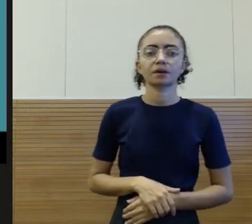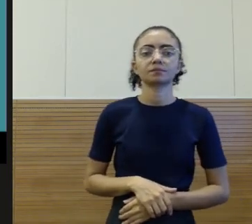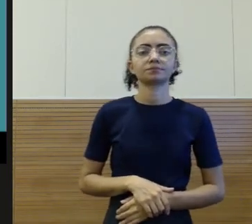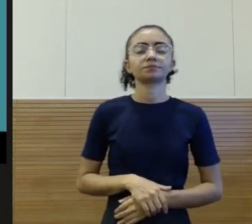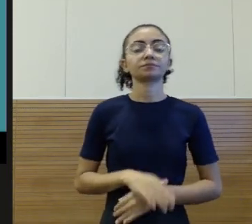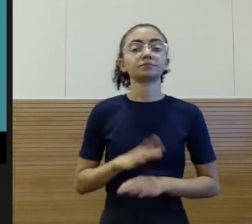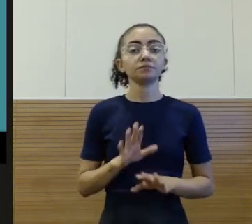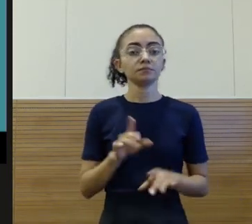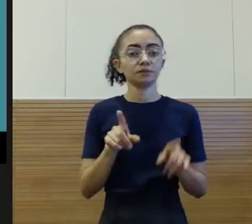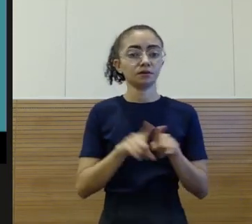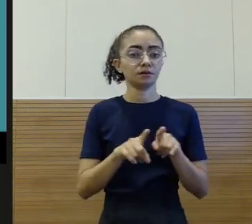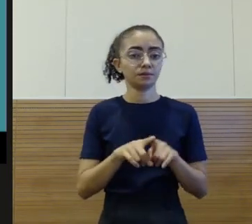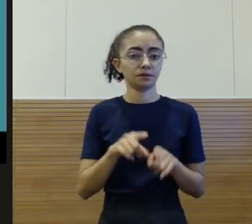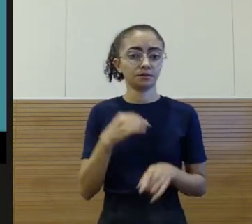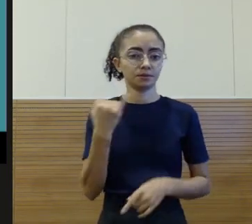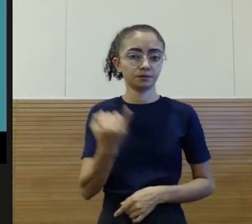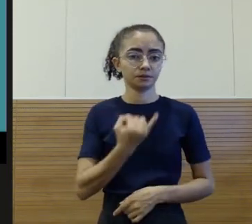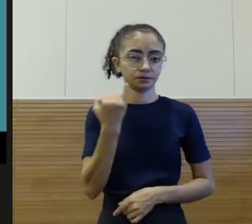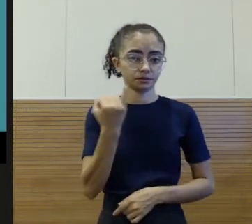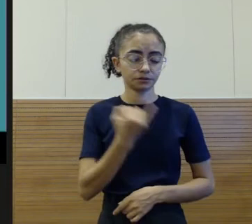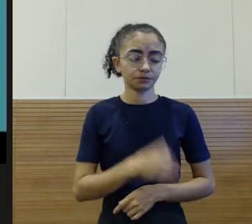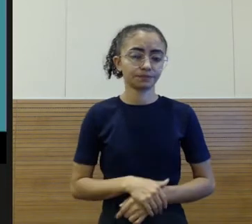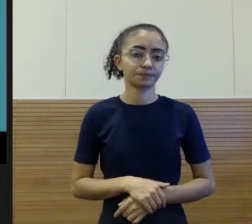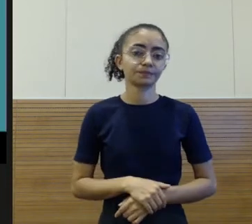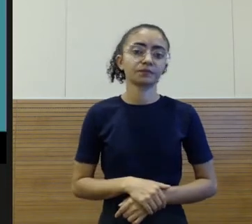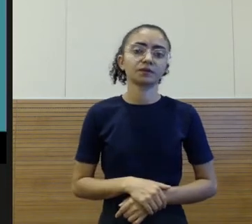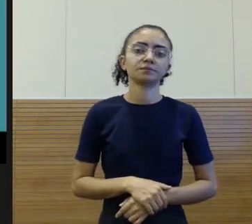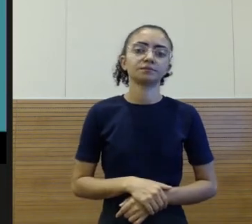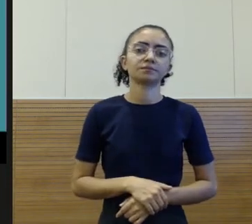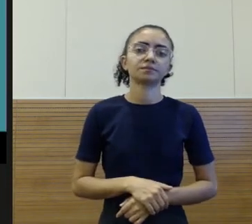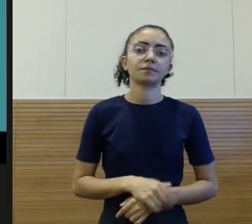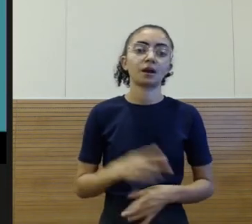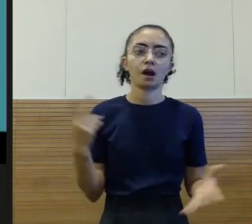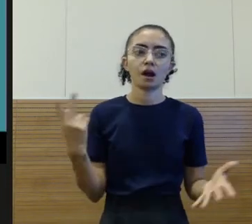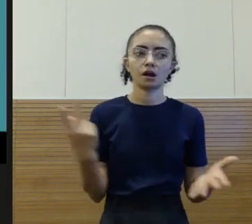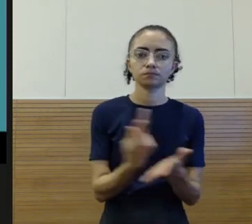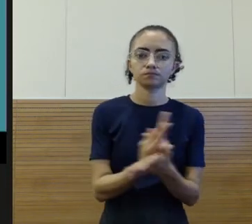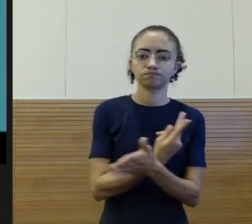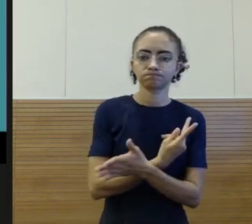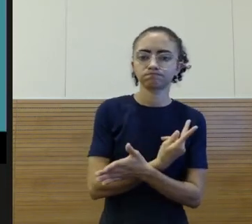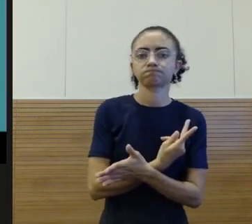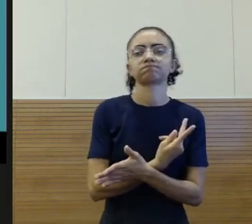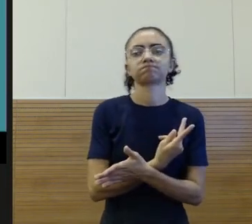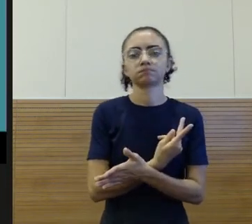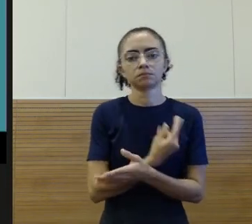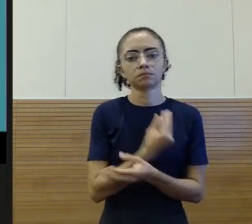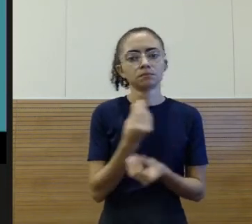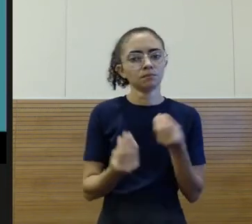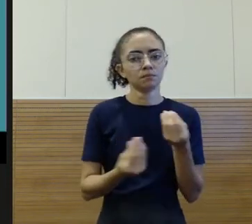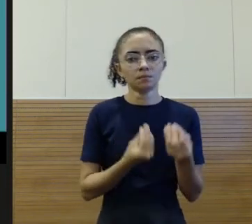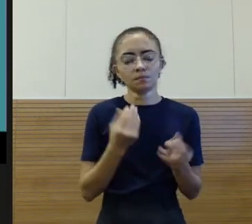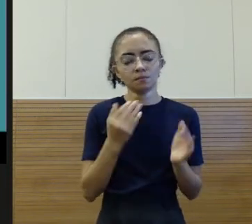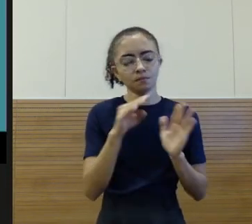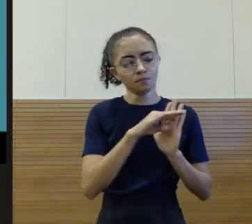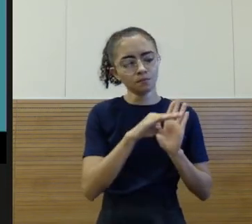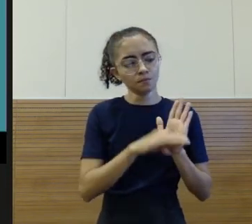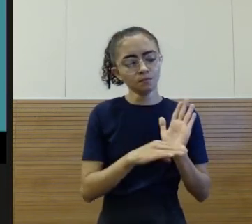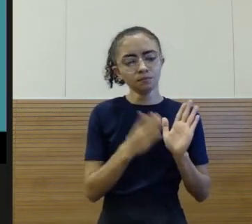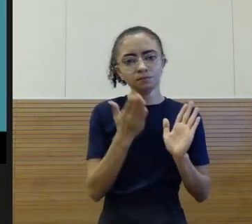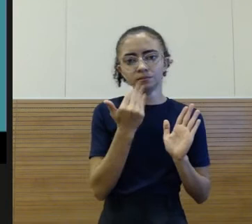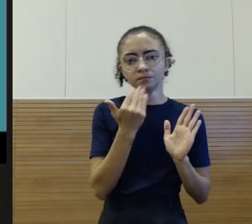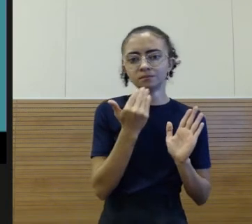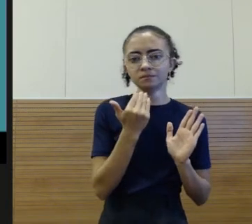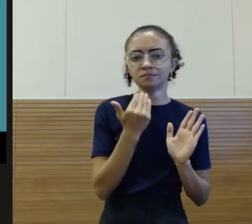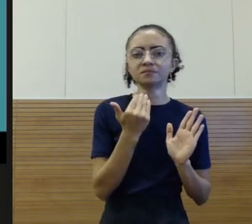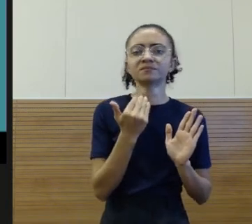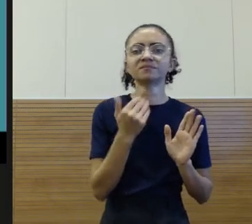central é que para poder levar, para poder que isso aconteça, isso das guias alimentares, é ter a